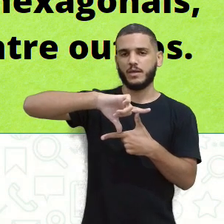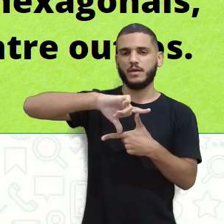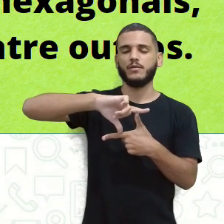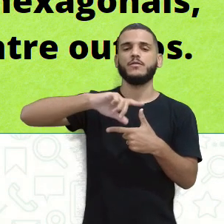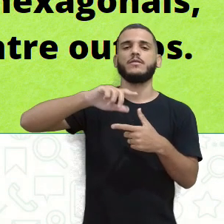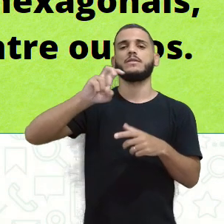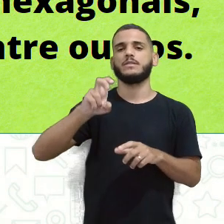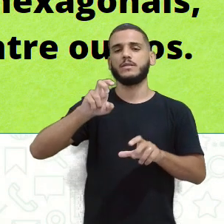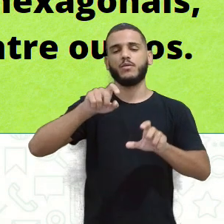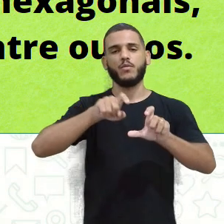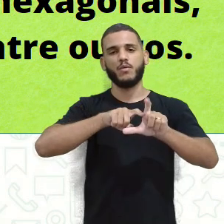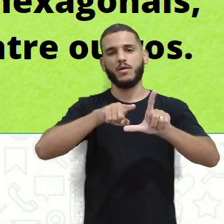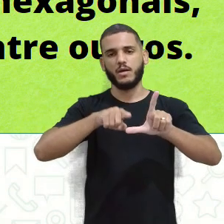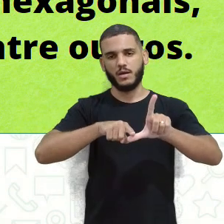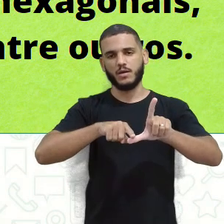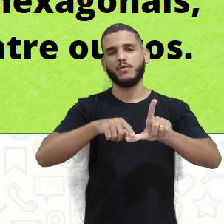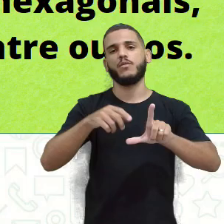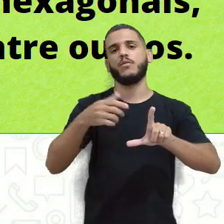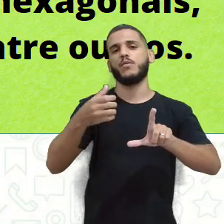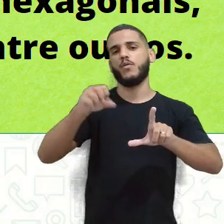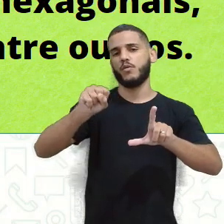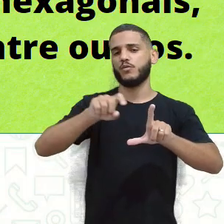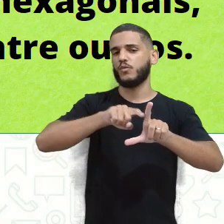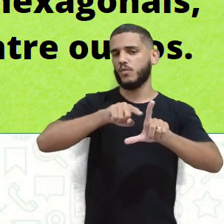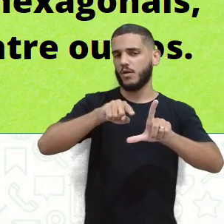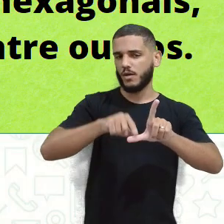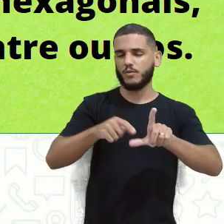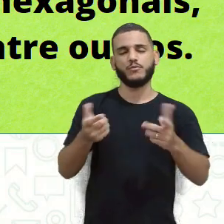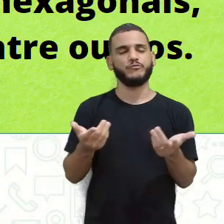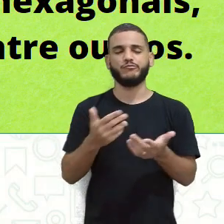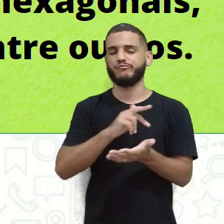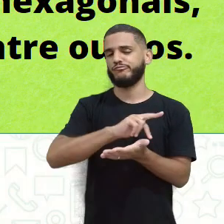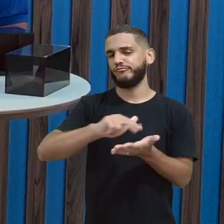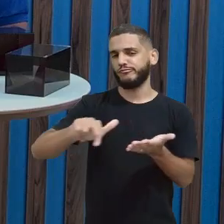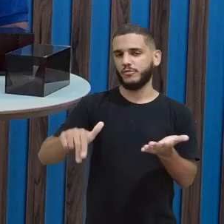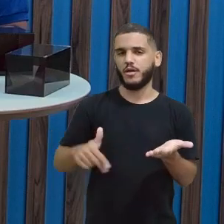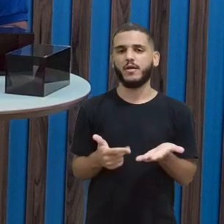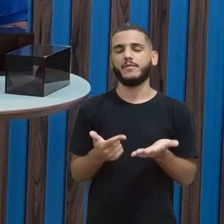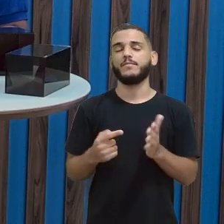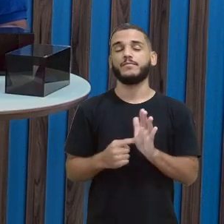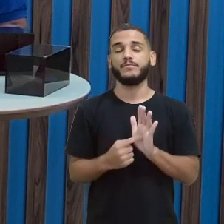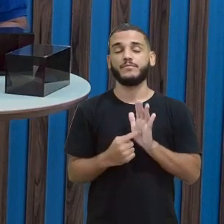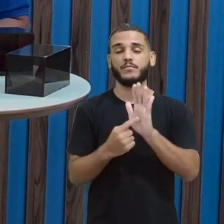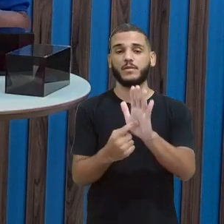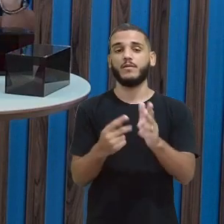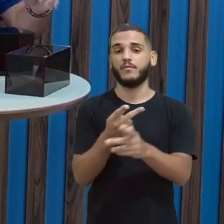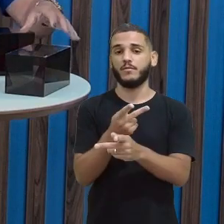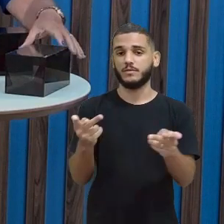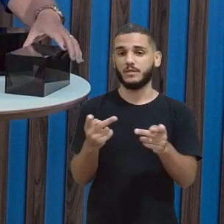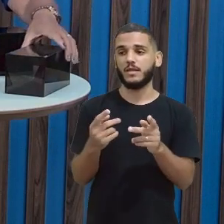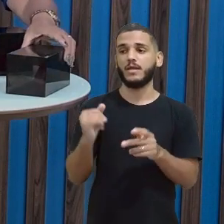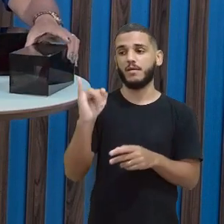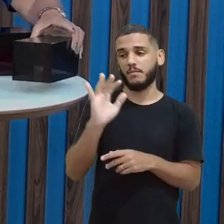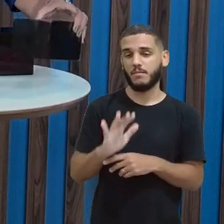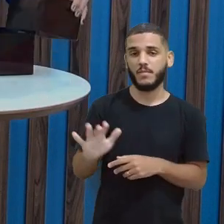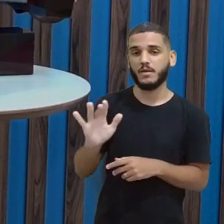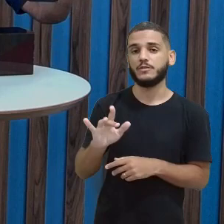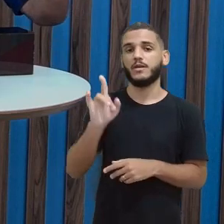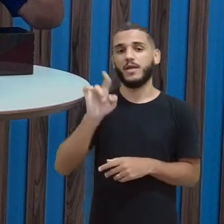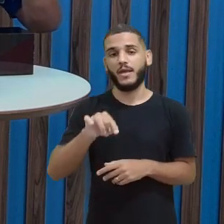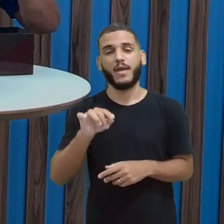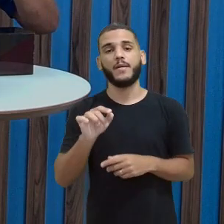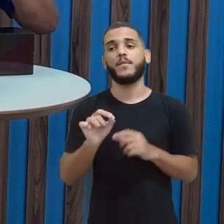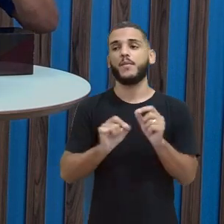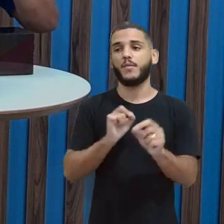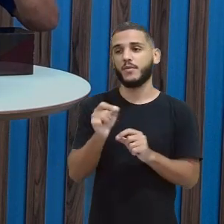hexagonais, octagonais, entre outros, tá? E aí, essas figuras que eu trouxe para vocês, elas têm exatamente isso,